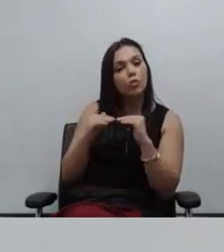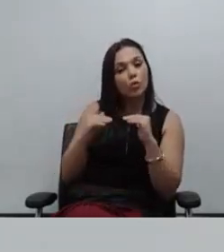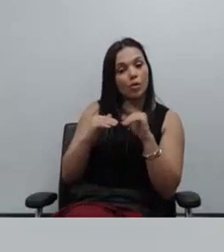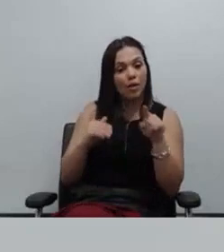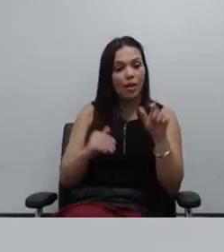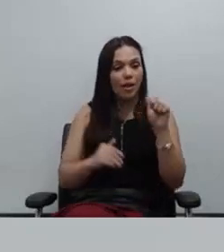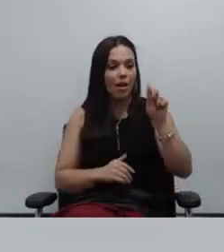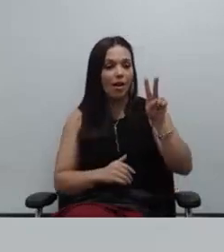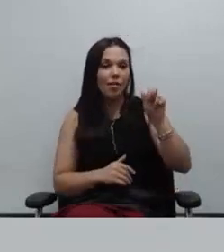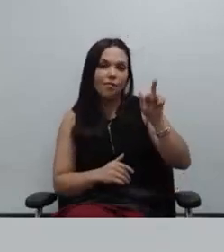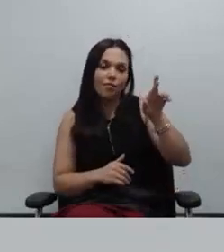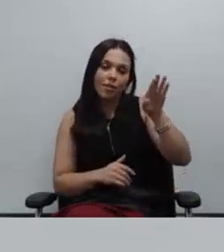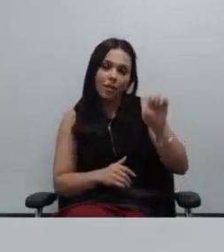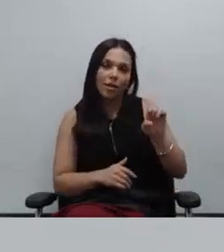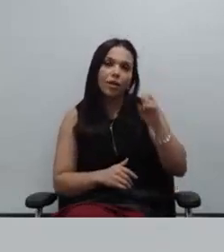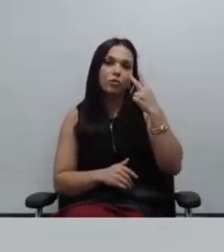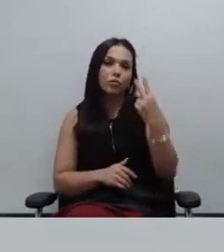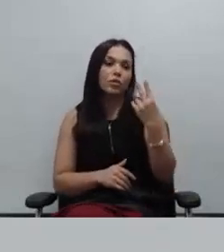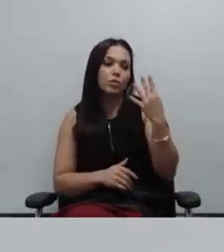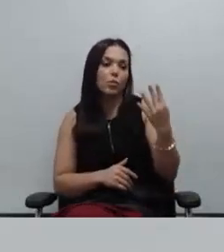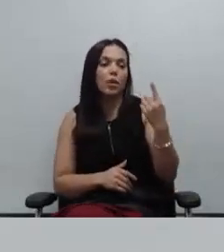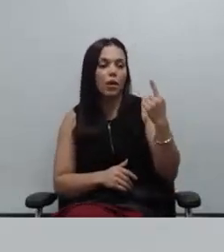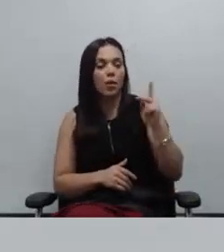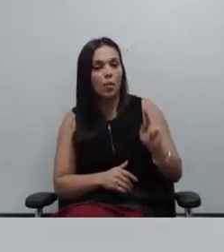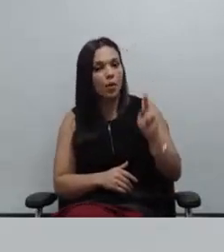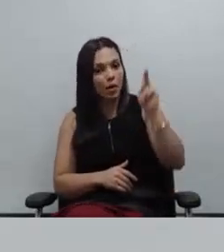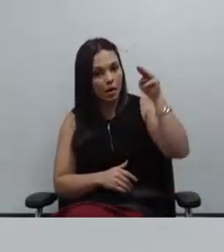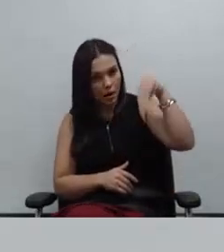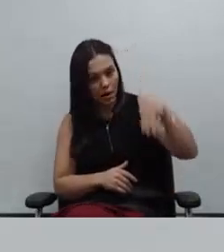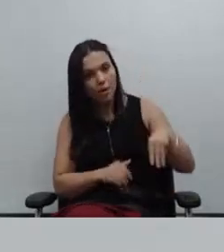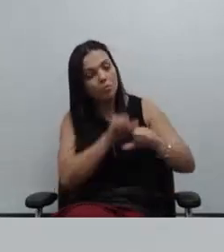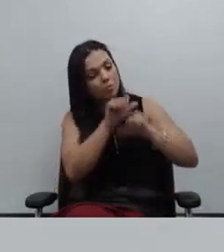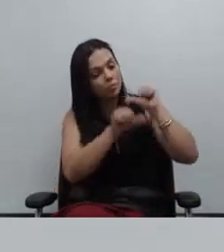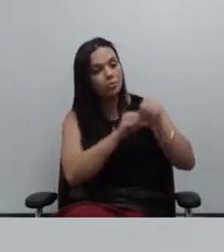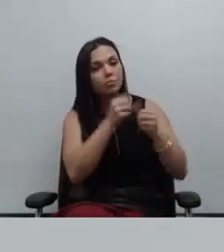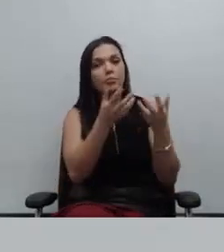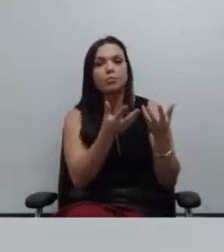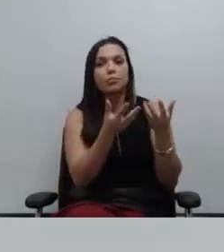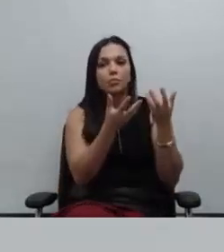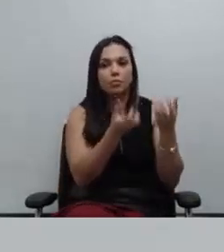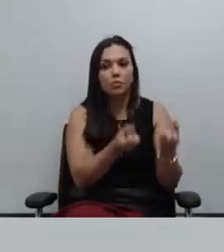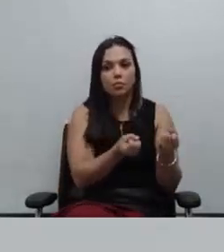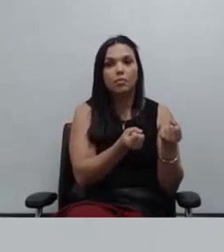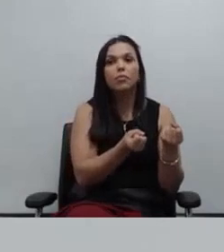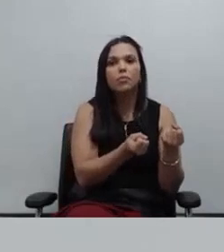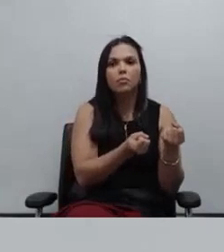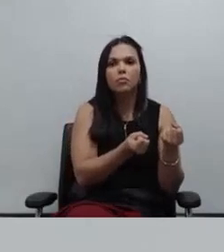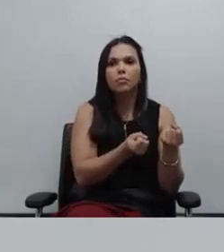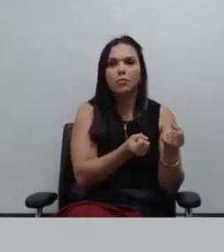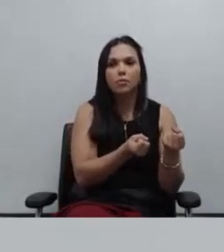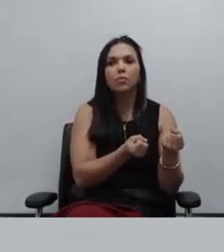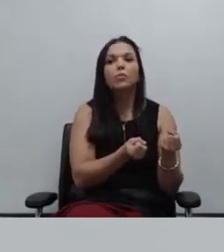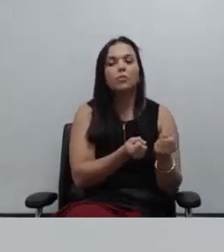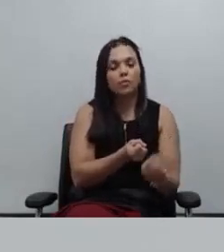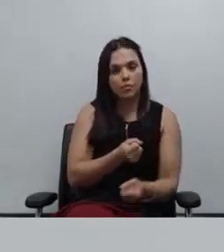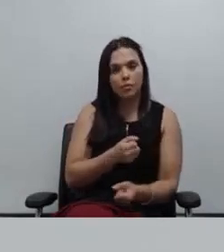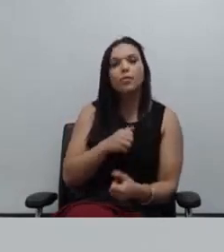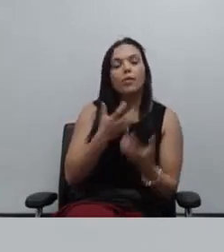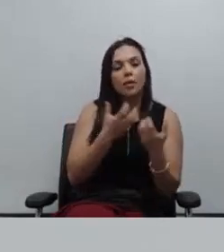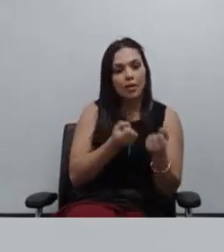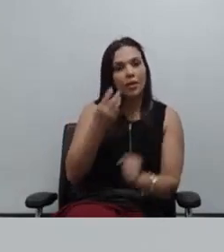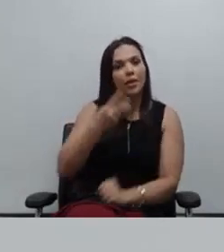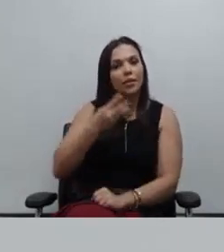e Campinas é 241 quilômetros. Voto pela ratificação da alteração com a designação da defensora Emi Pereira Otani para substituir a